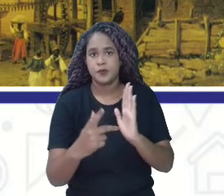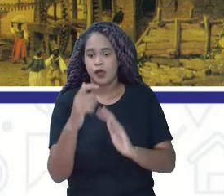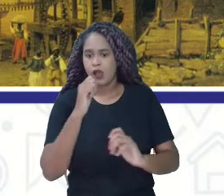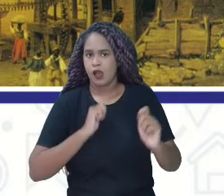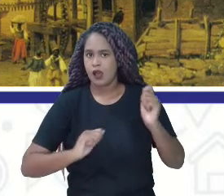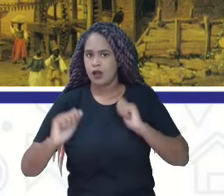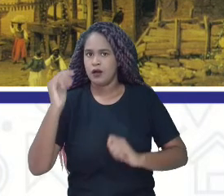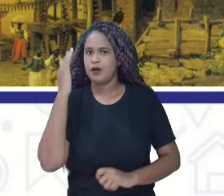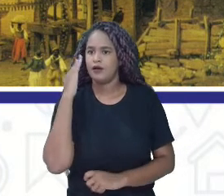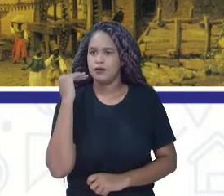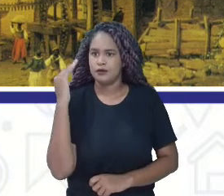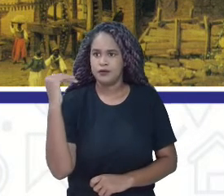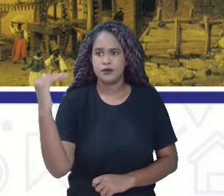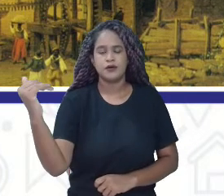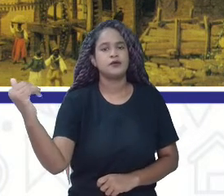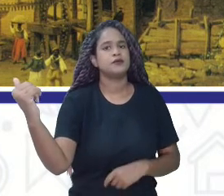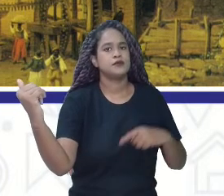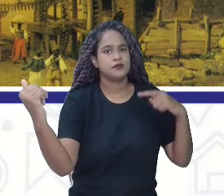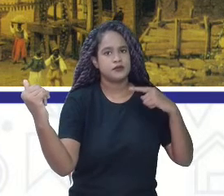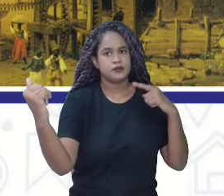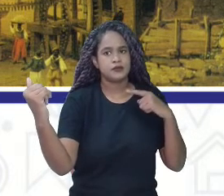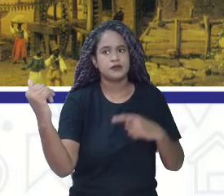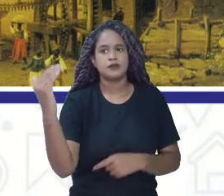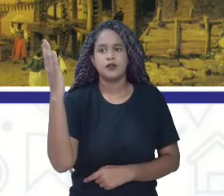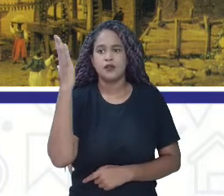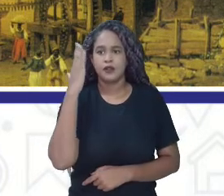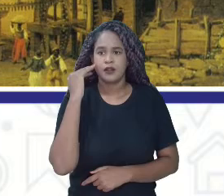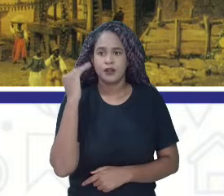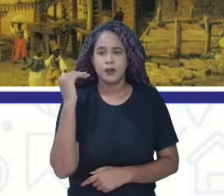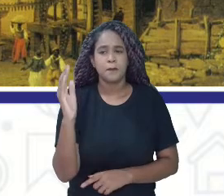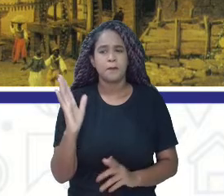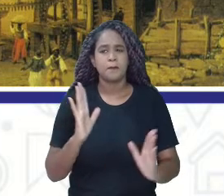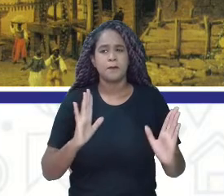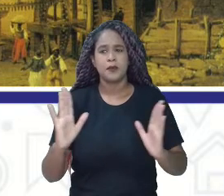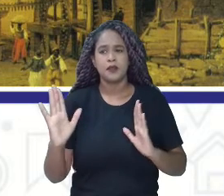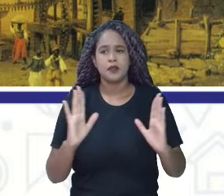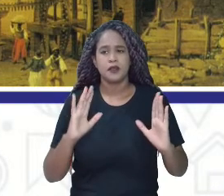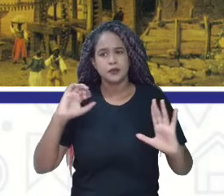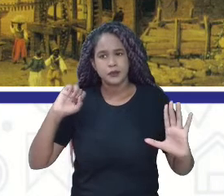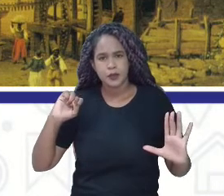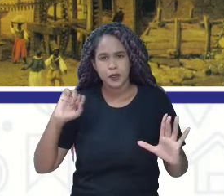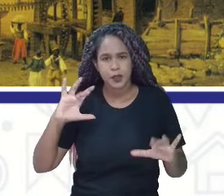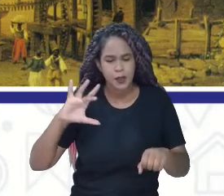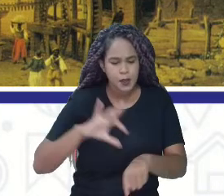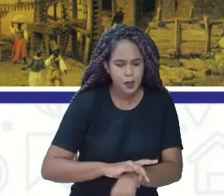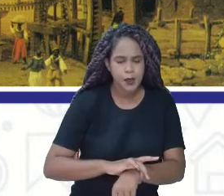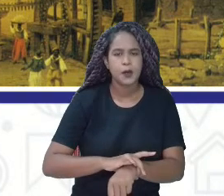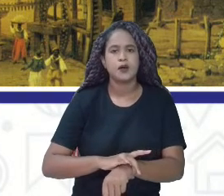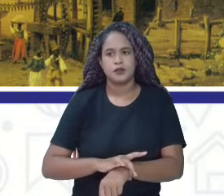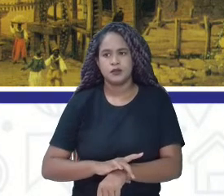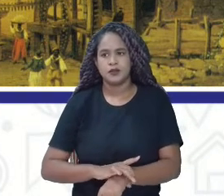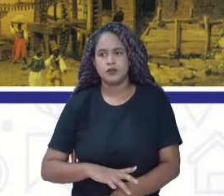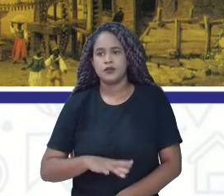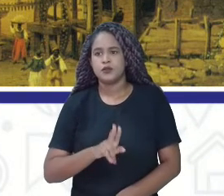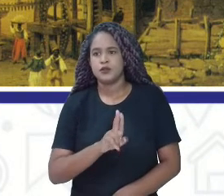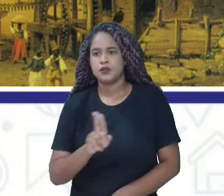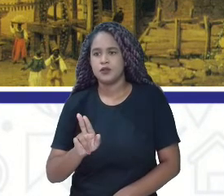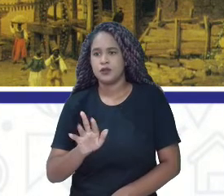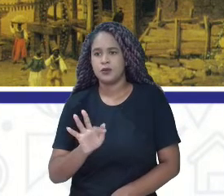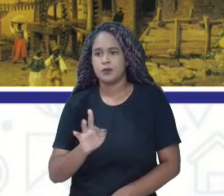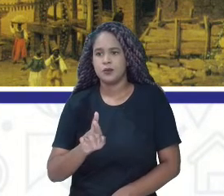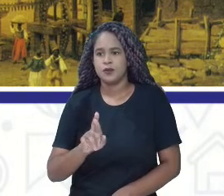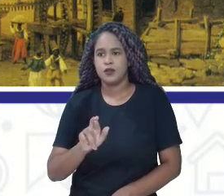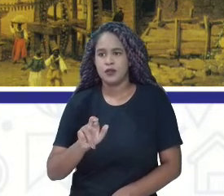bem famoso, né? Um artista do período colonial, chamado de Franz Post.